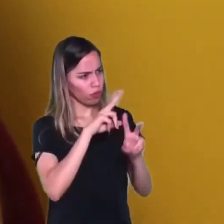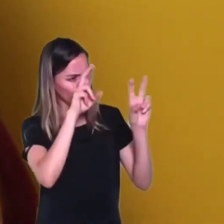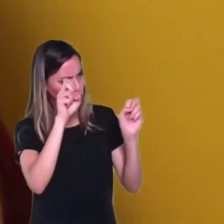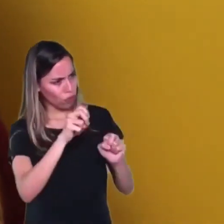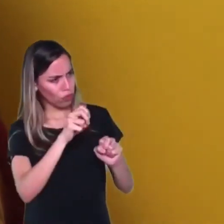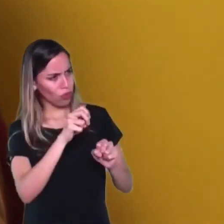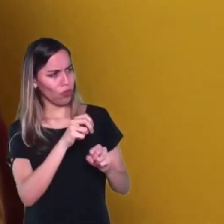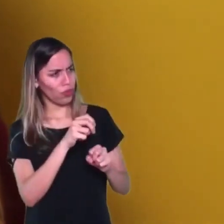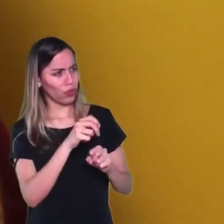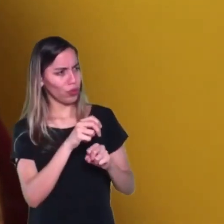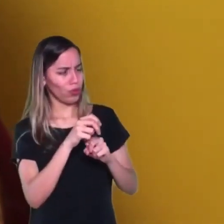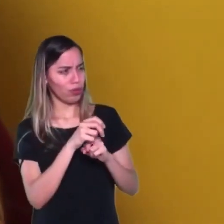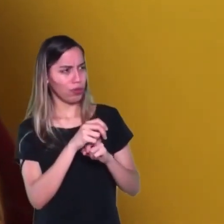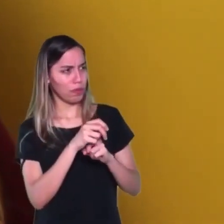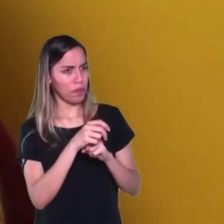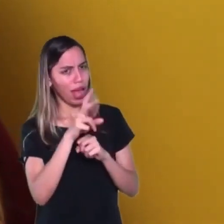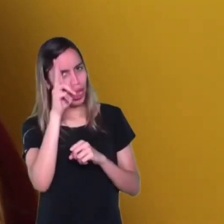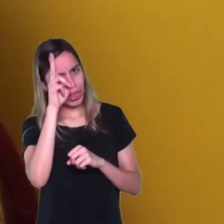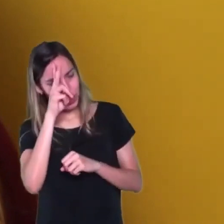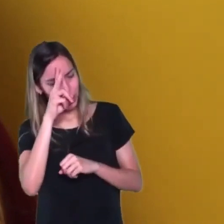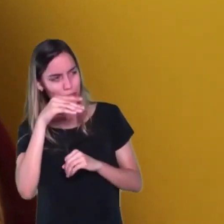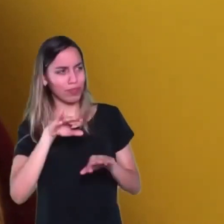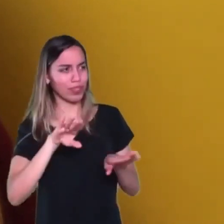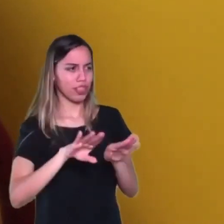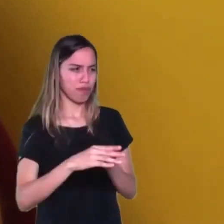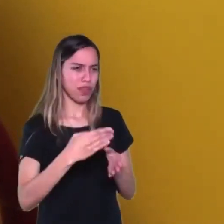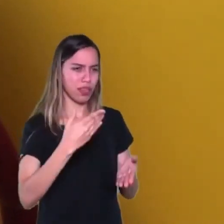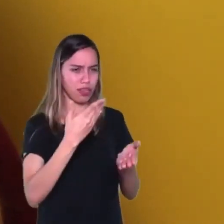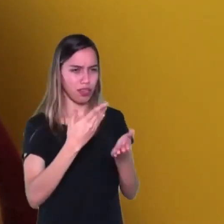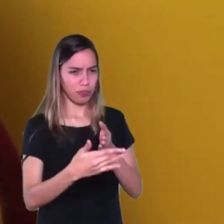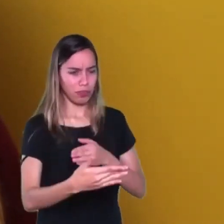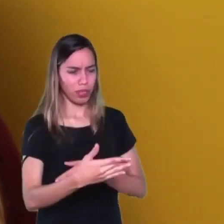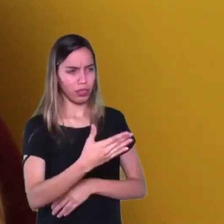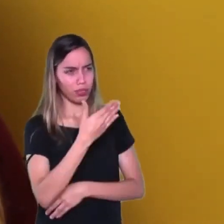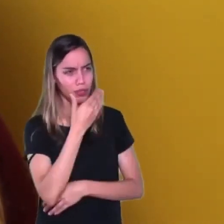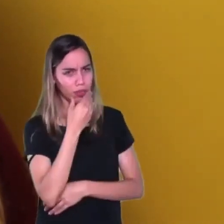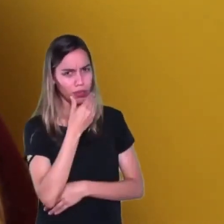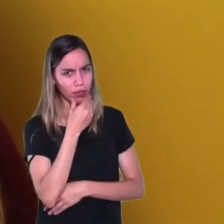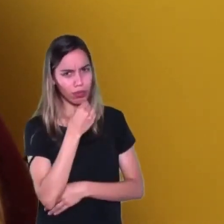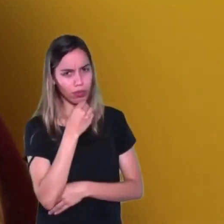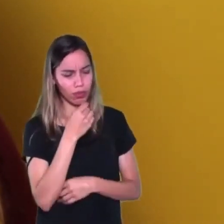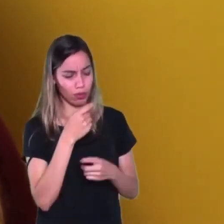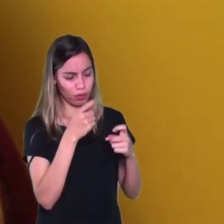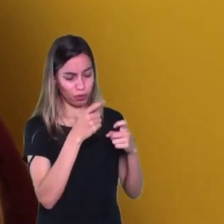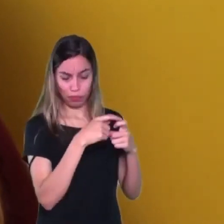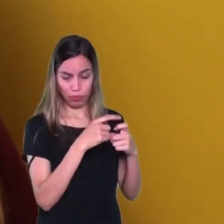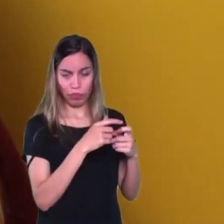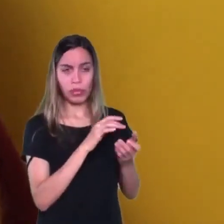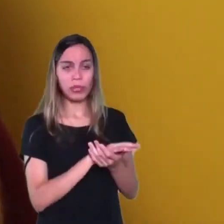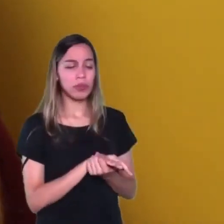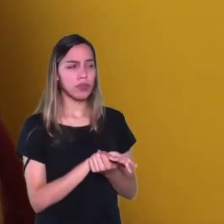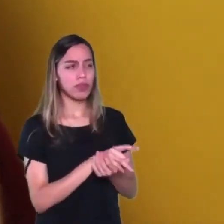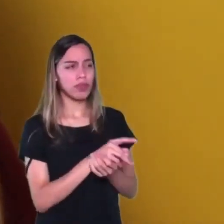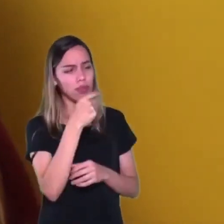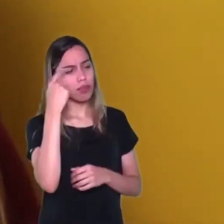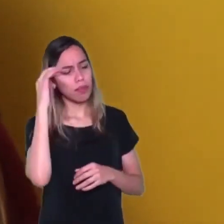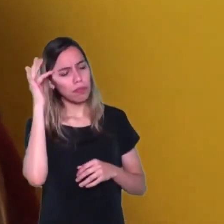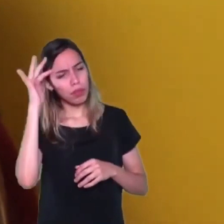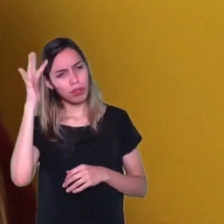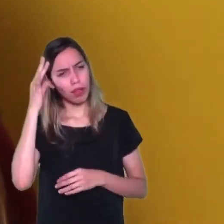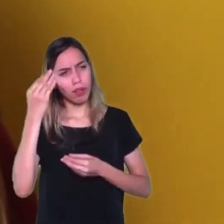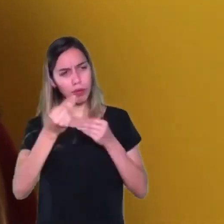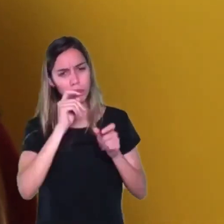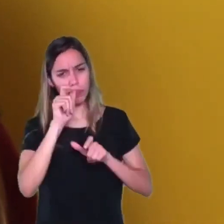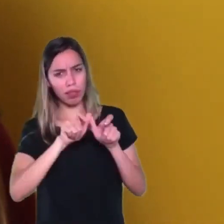né? Com a morte do filho do Dr. Coutinho, e eu fiquei imaginando essas pessoas também